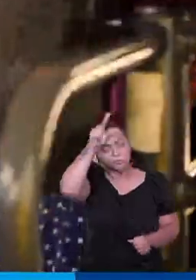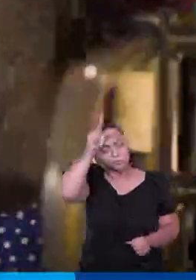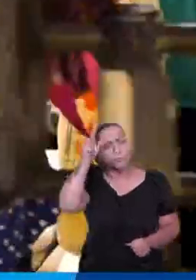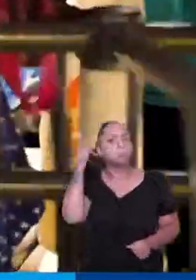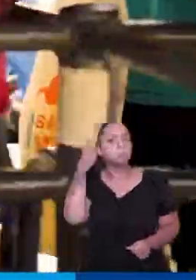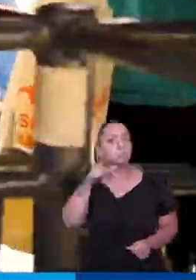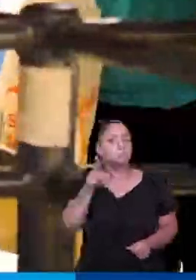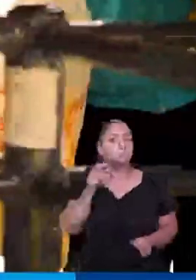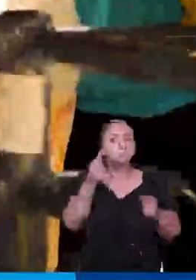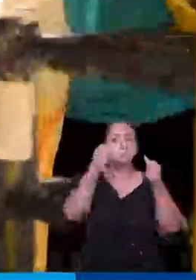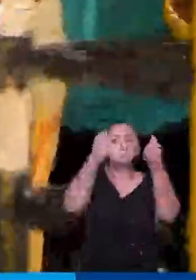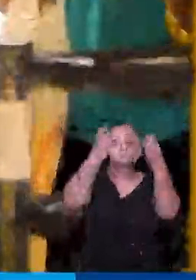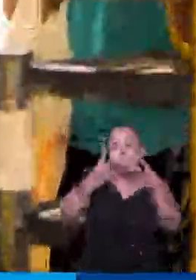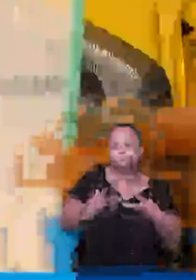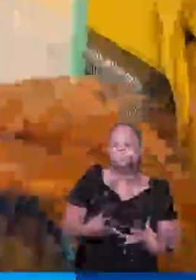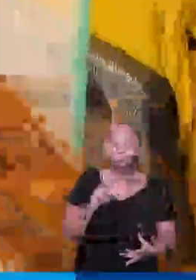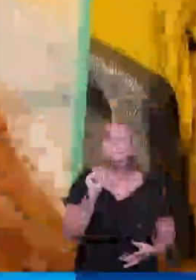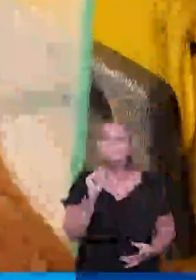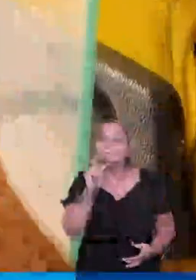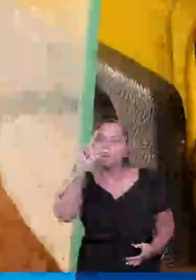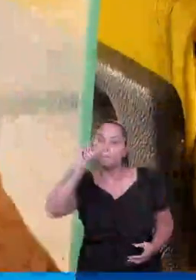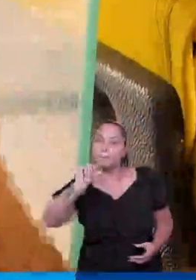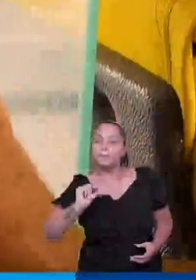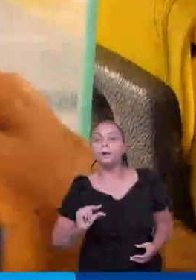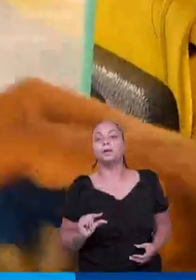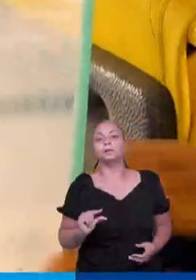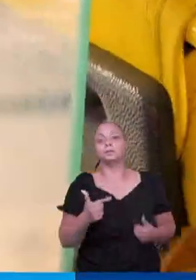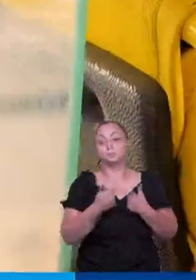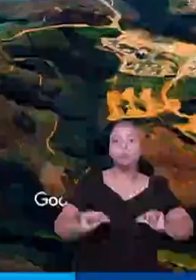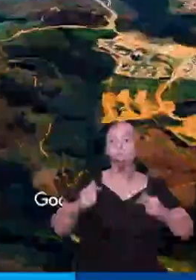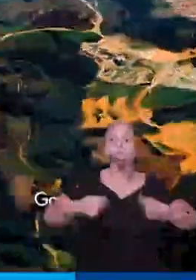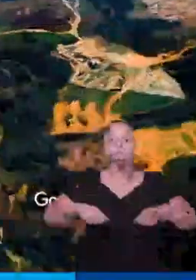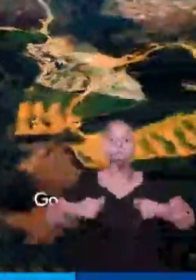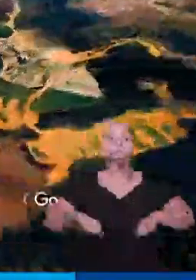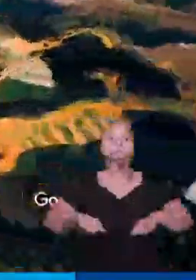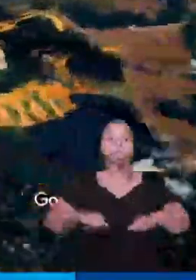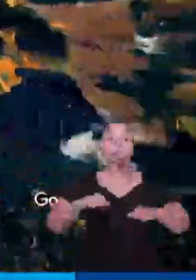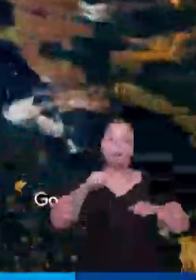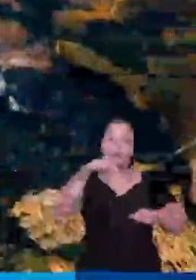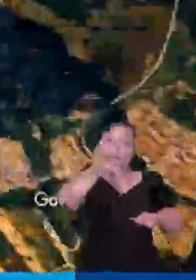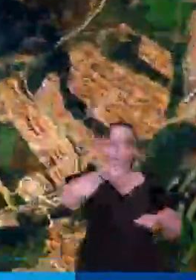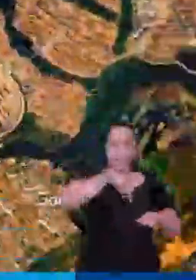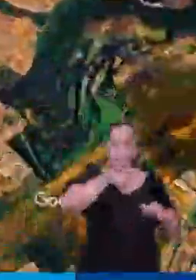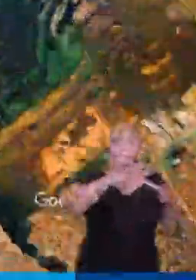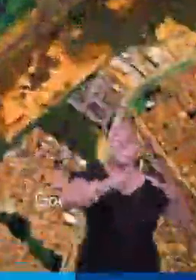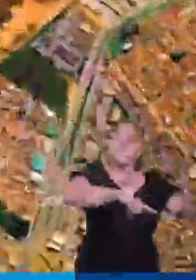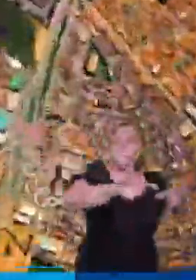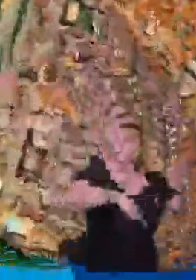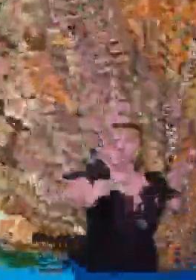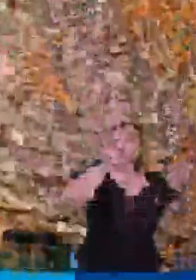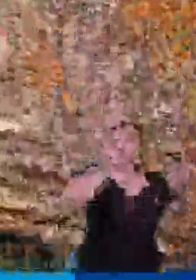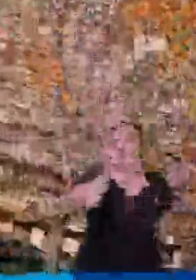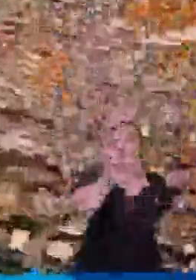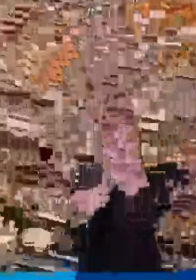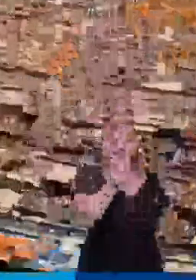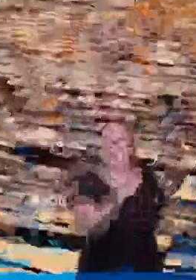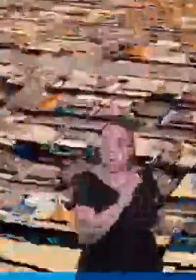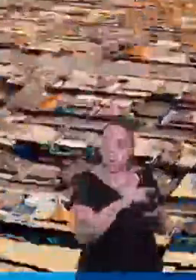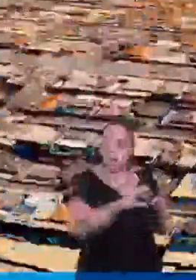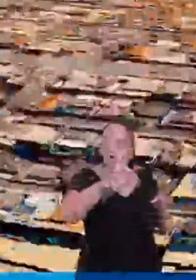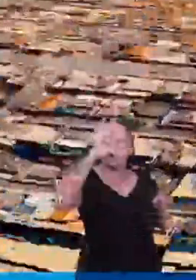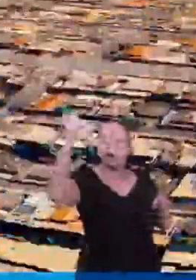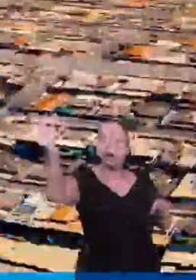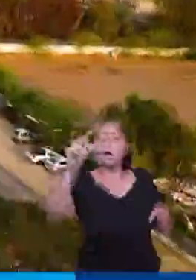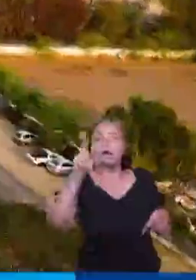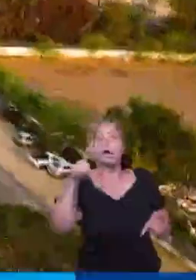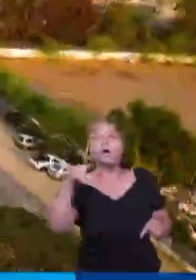as gratuidades e baixar o preço da passagem. Além de instituir a tarifa Z, vamos fazer a ligação entre os bairros Maria Imaculada até a zona